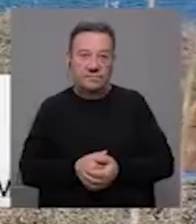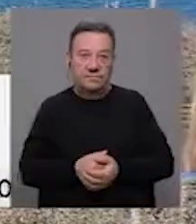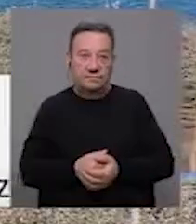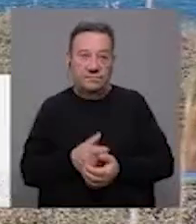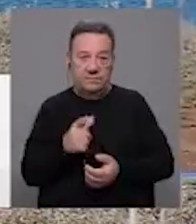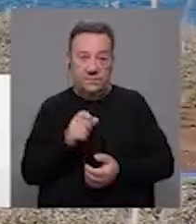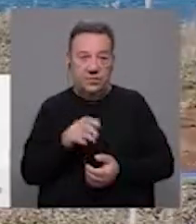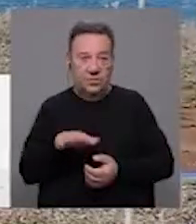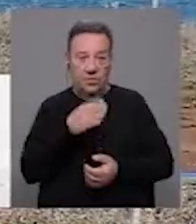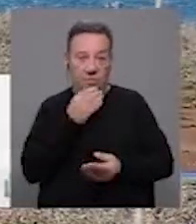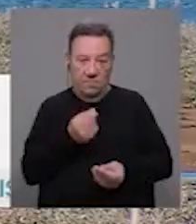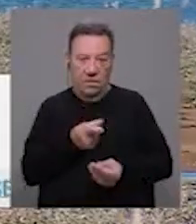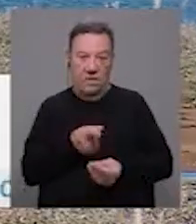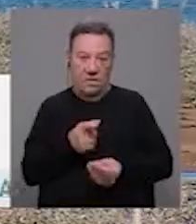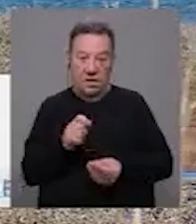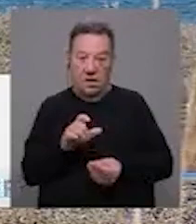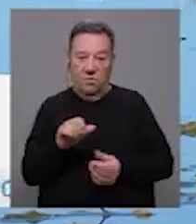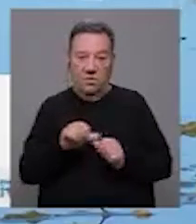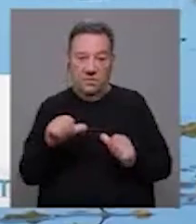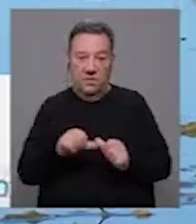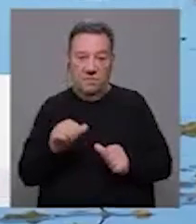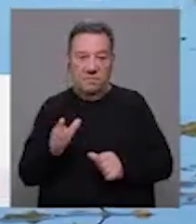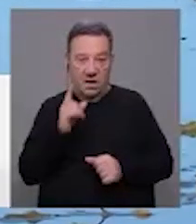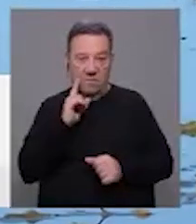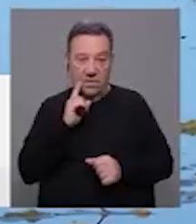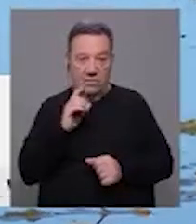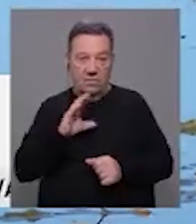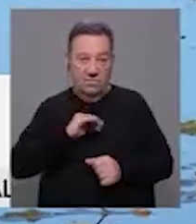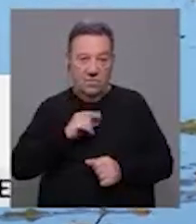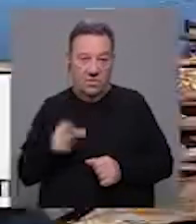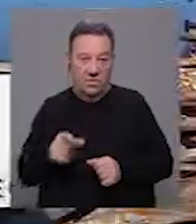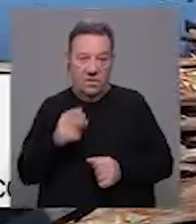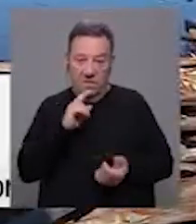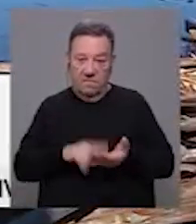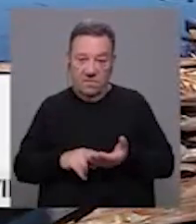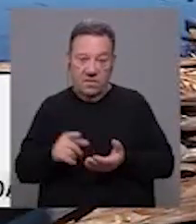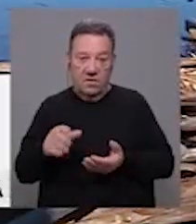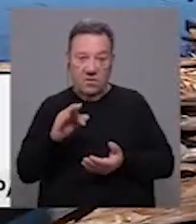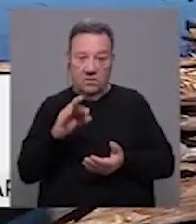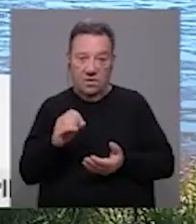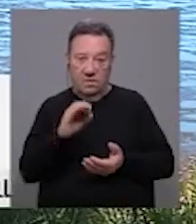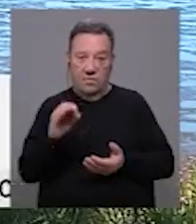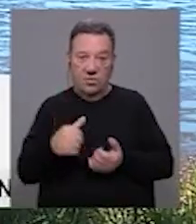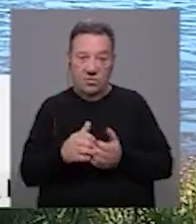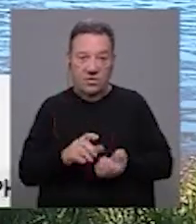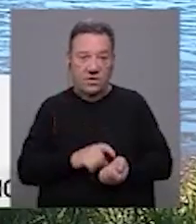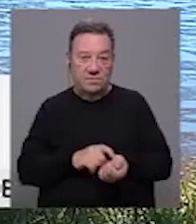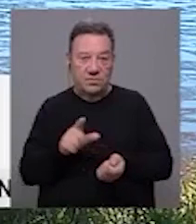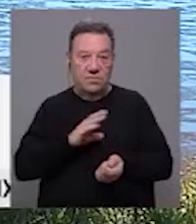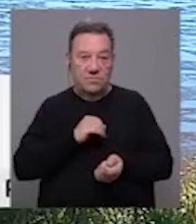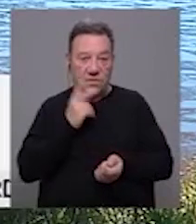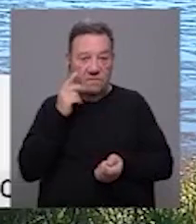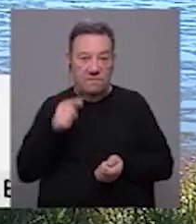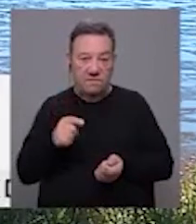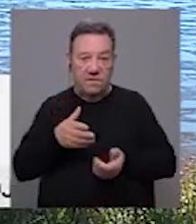As zonas úmidas são dos ecossistemas mais importantes do planeta. Na verdade, 40% das espécies do mundo